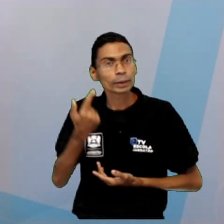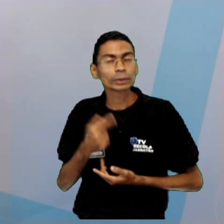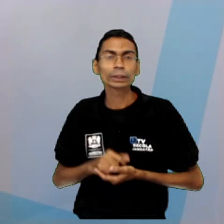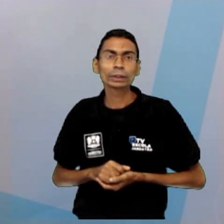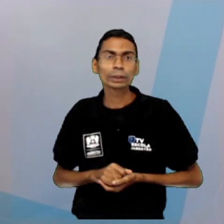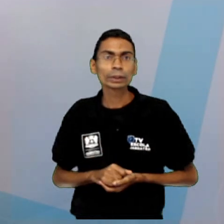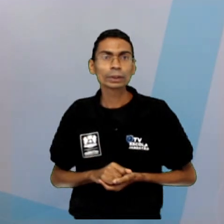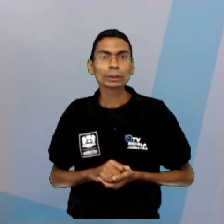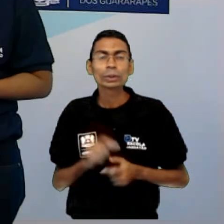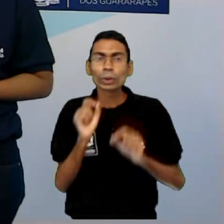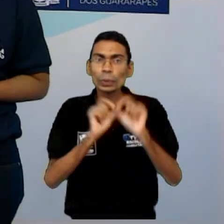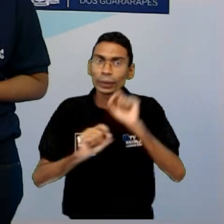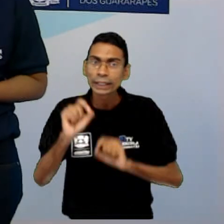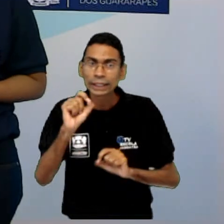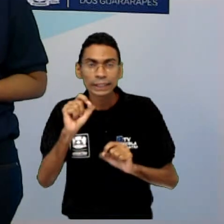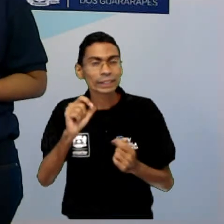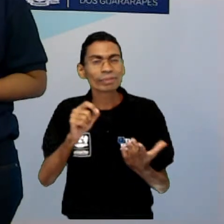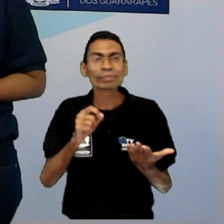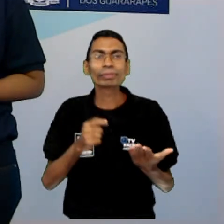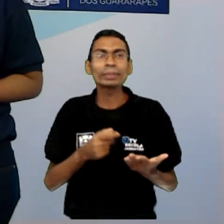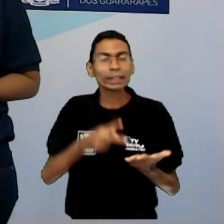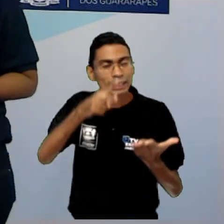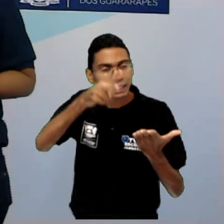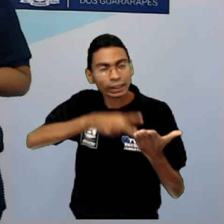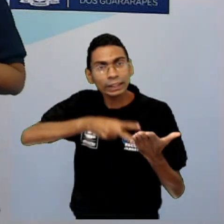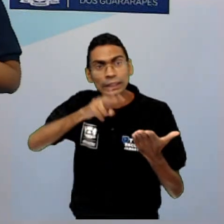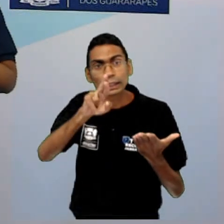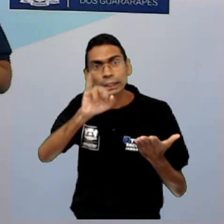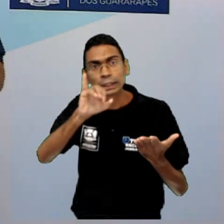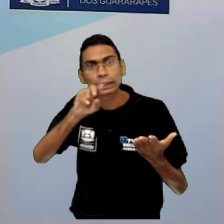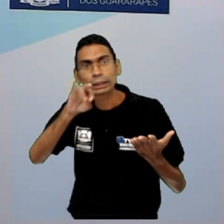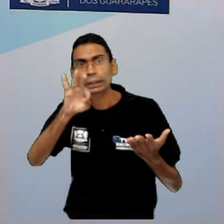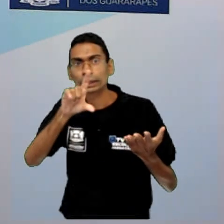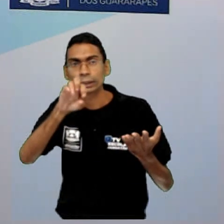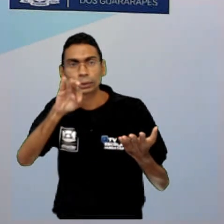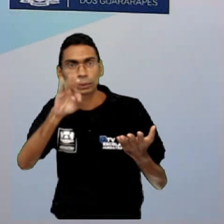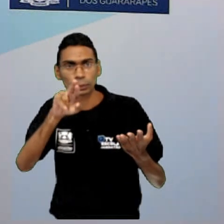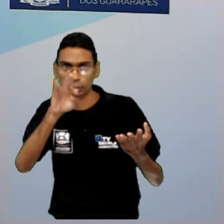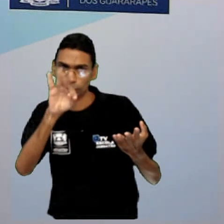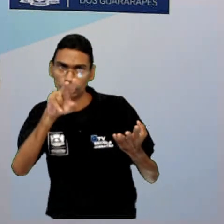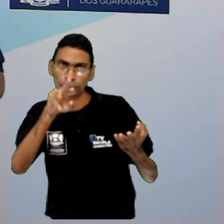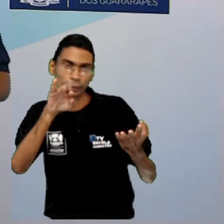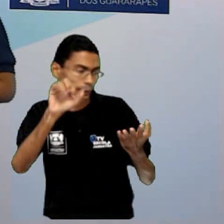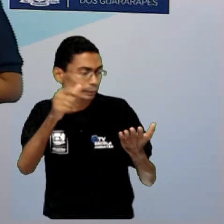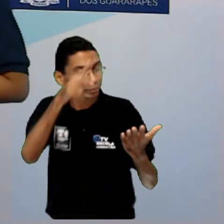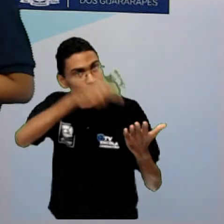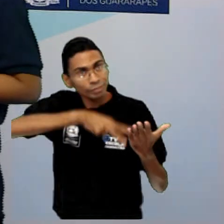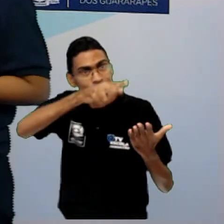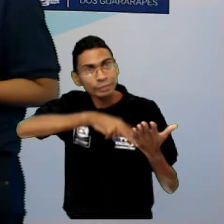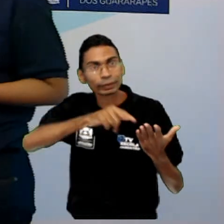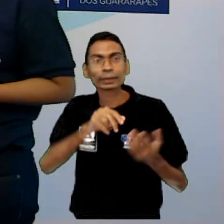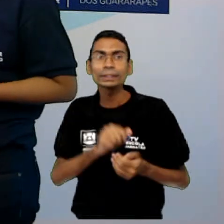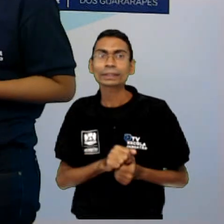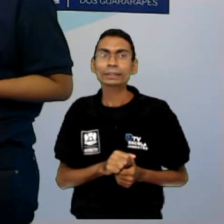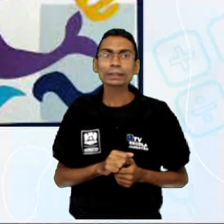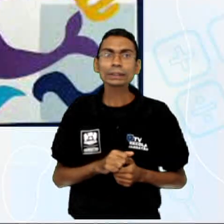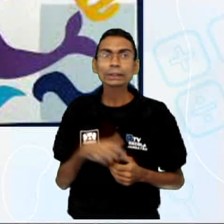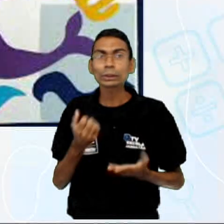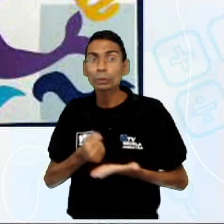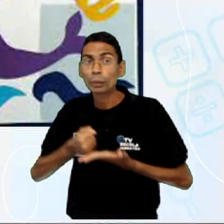acordo com o dicionário, releitura é a elaboração de uma obra, tendo como base outra. Então, a gente vê aqui no